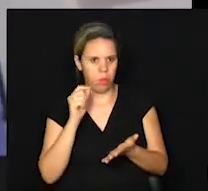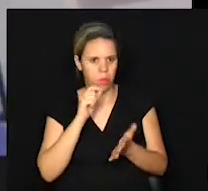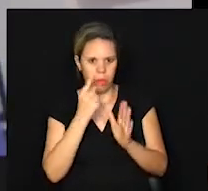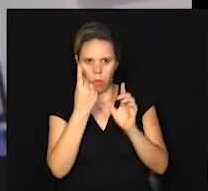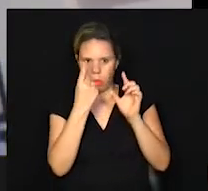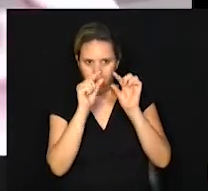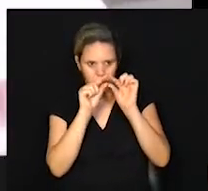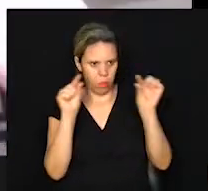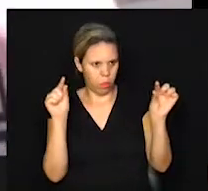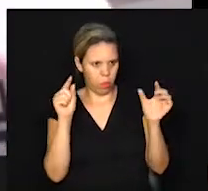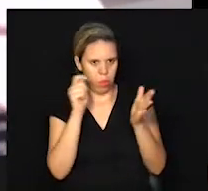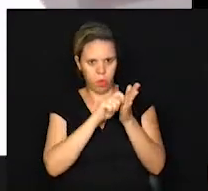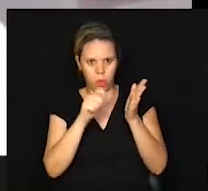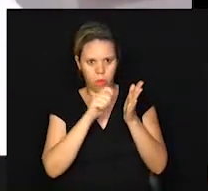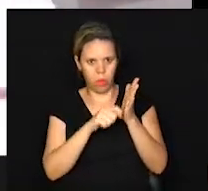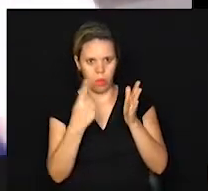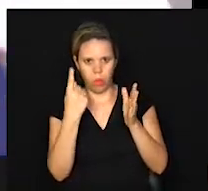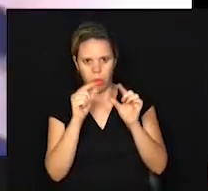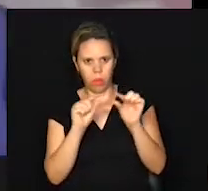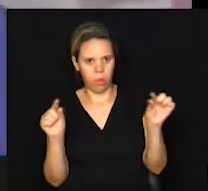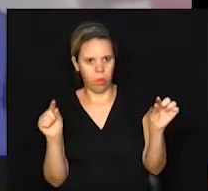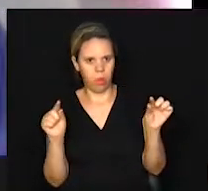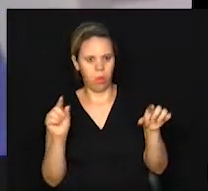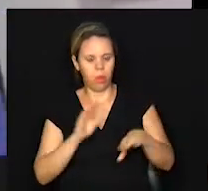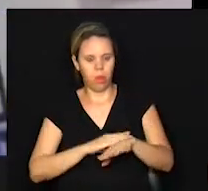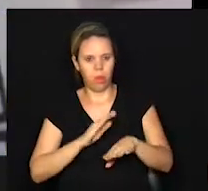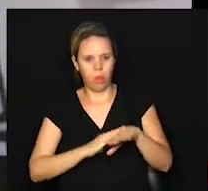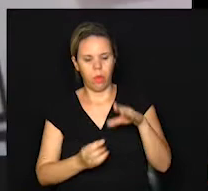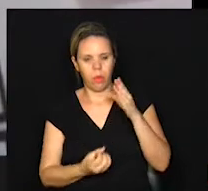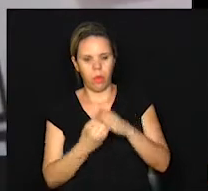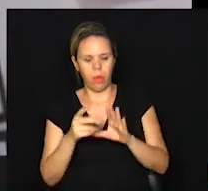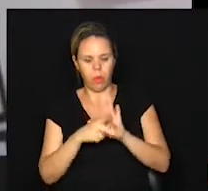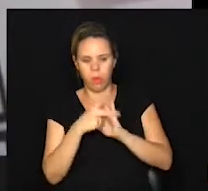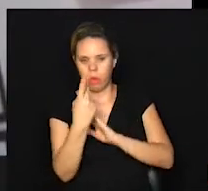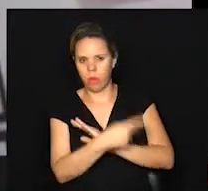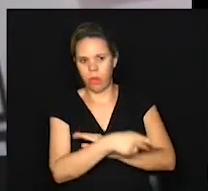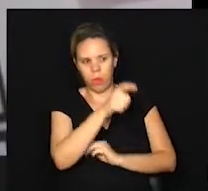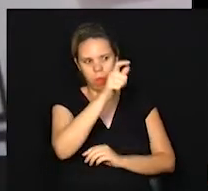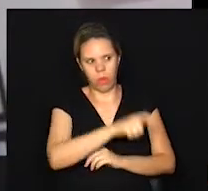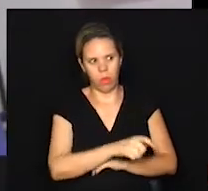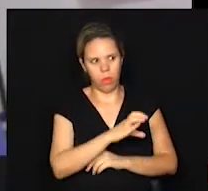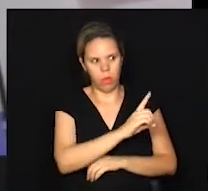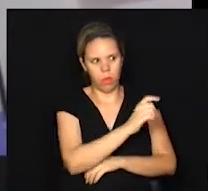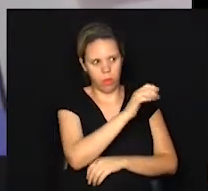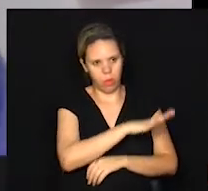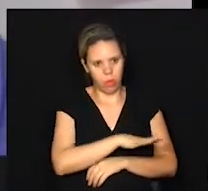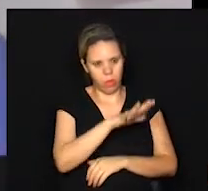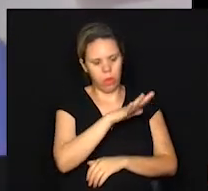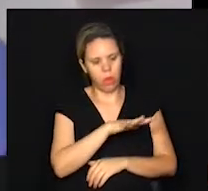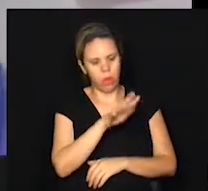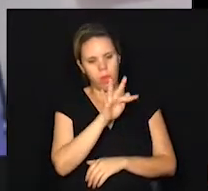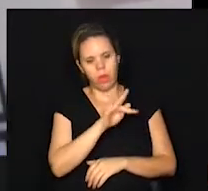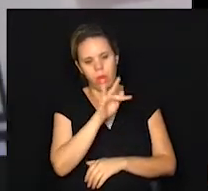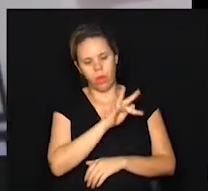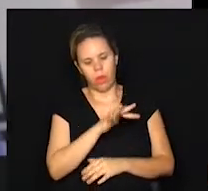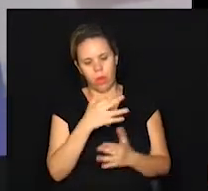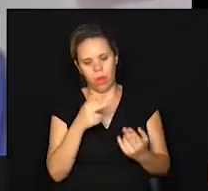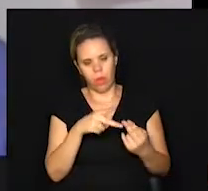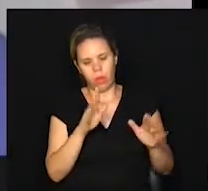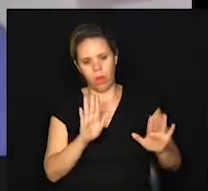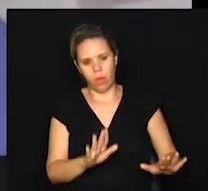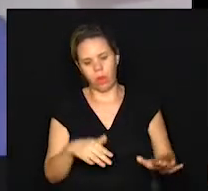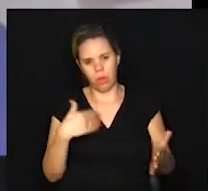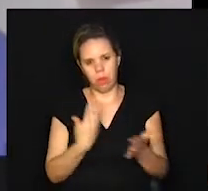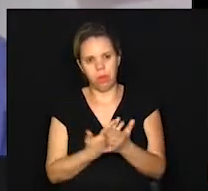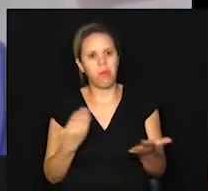sem ter escrito sequer a nota biográfica dele, né? E mesmo assim recebeu. O fato é que até hoje nós não sabemos